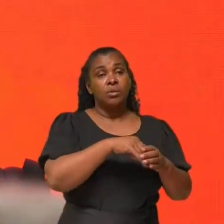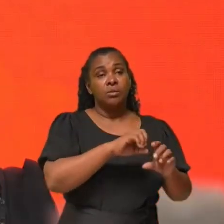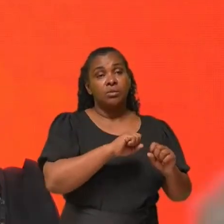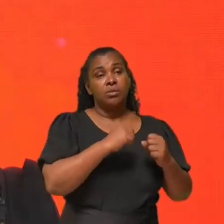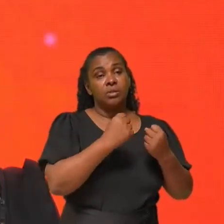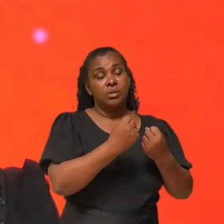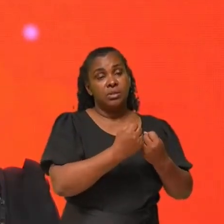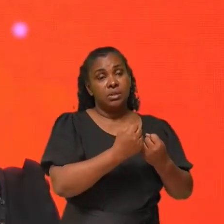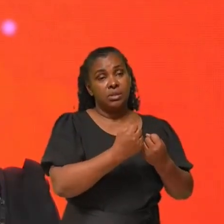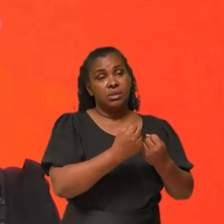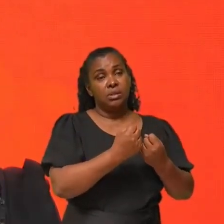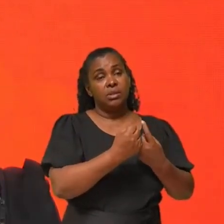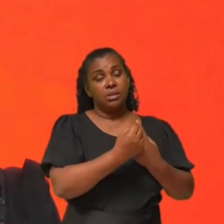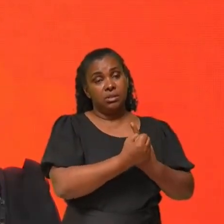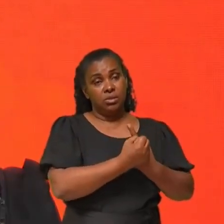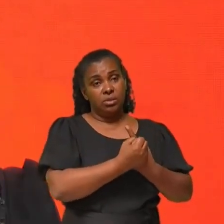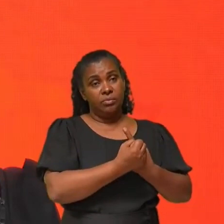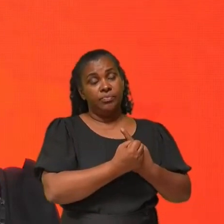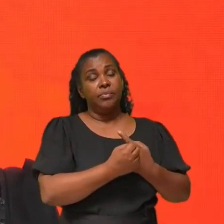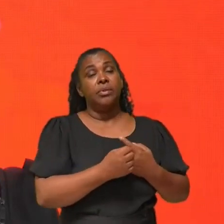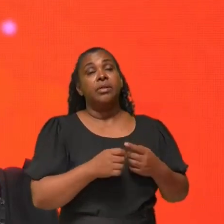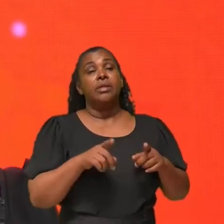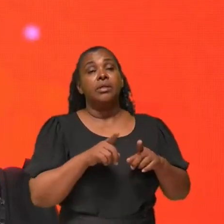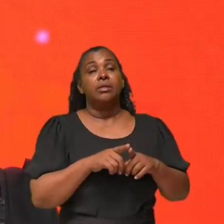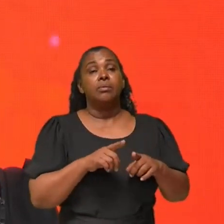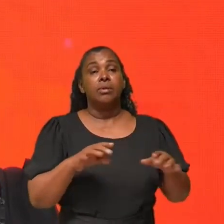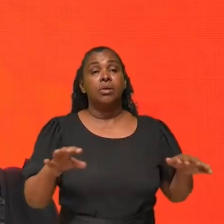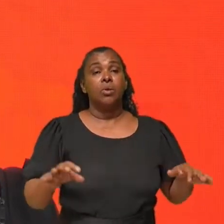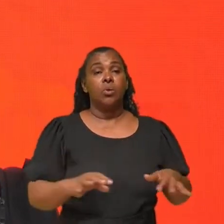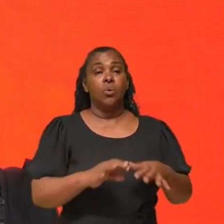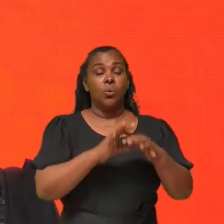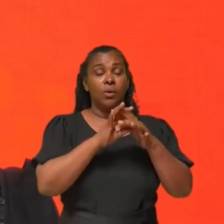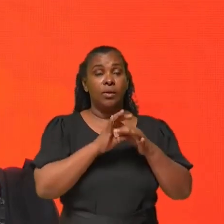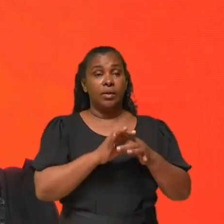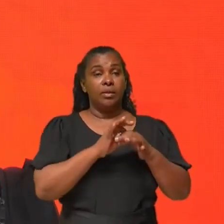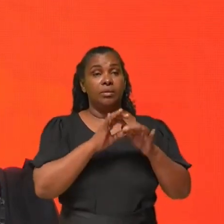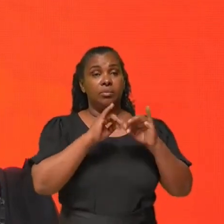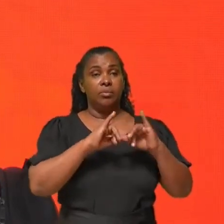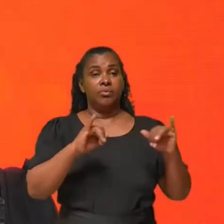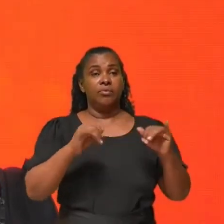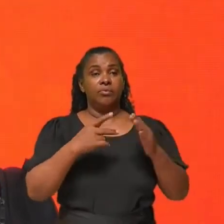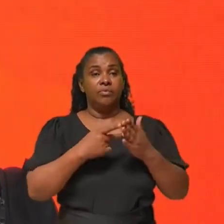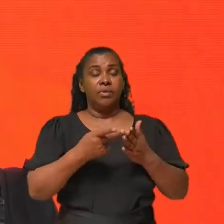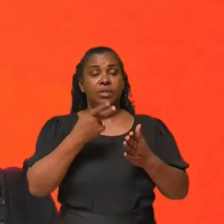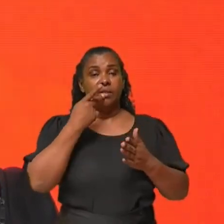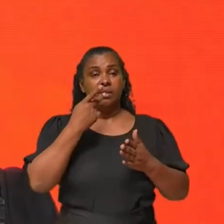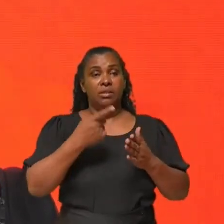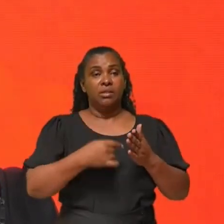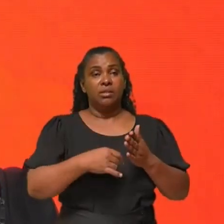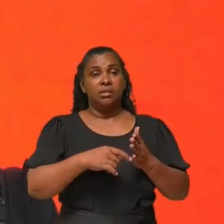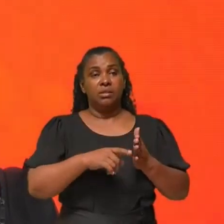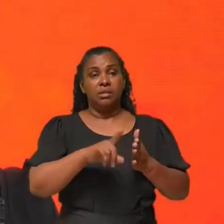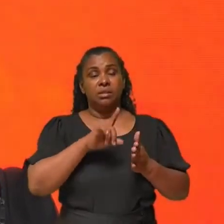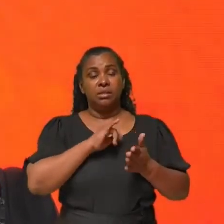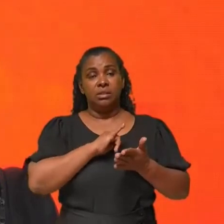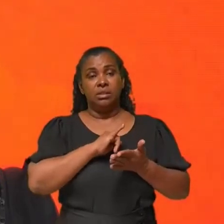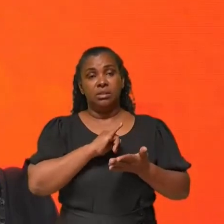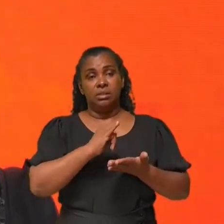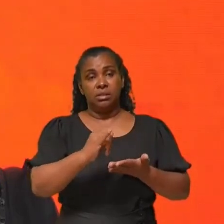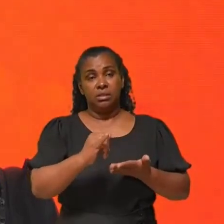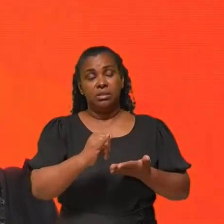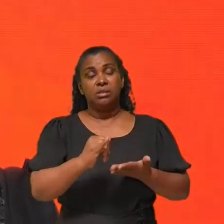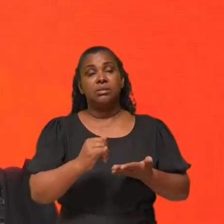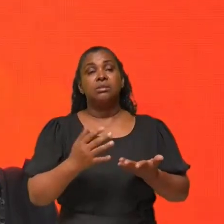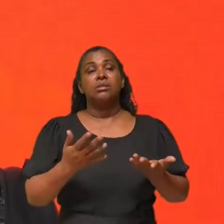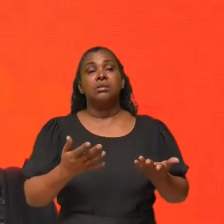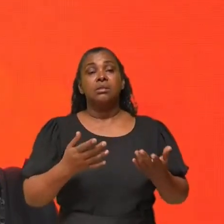se reconecta com a minha premissa inicial. O que informa a nossa condição de enfrentar os desafios da comunicação é, de